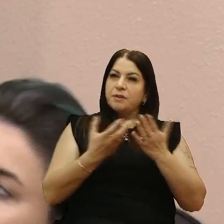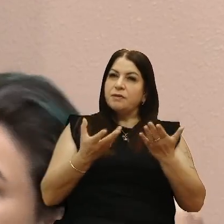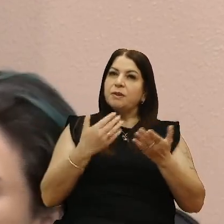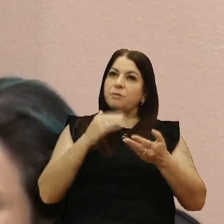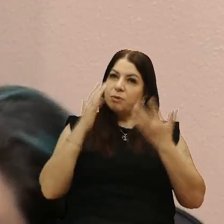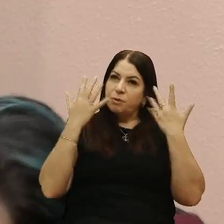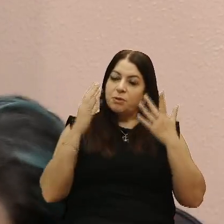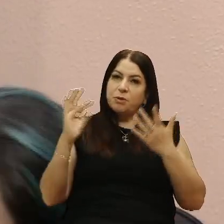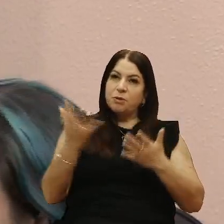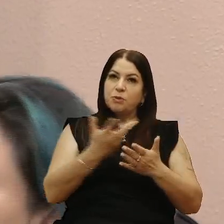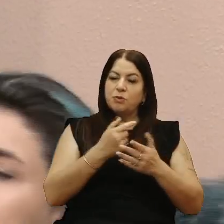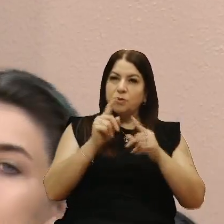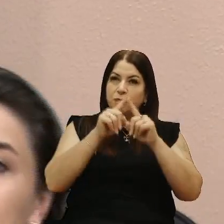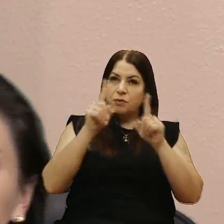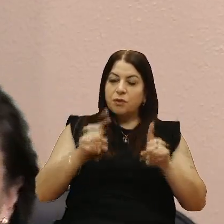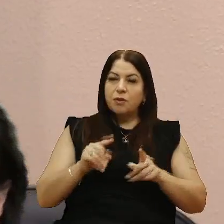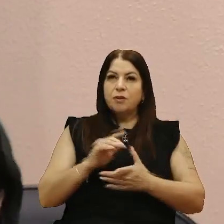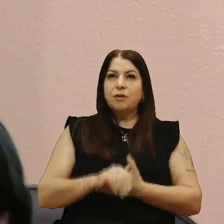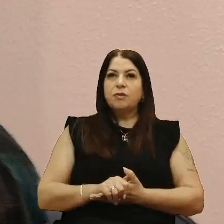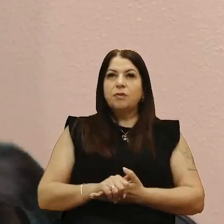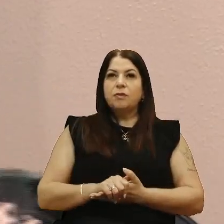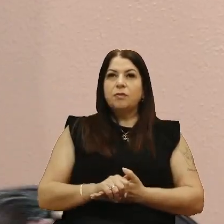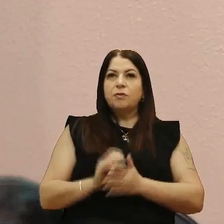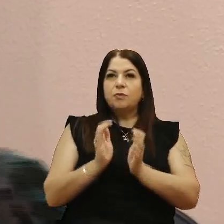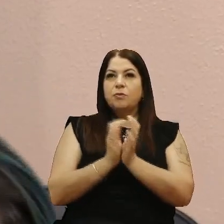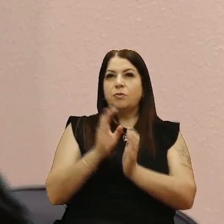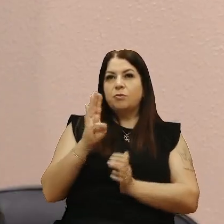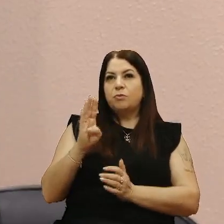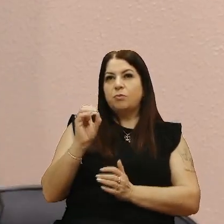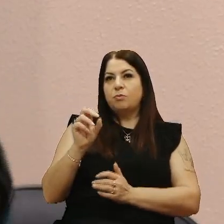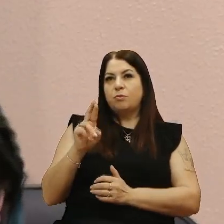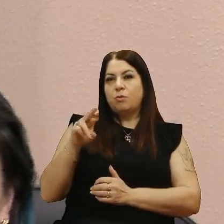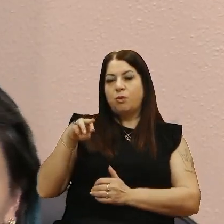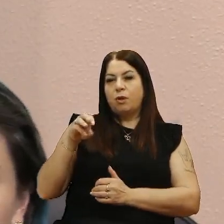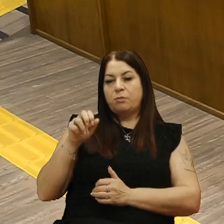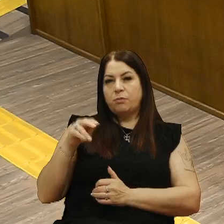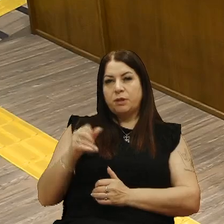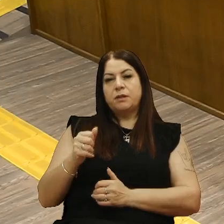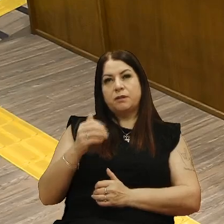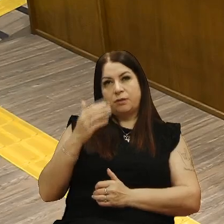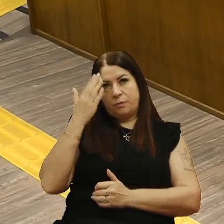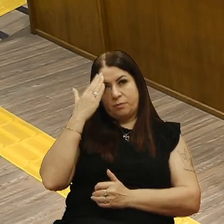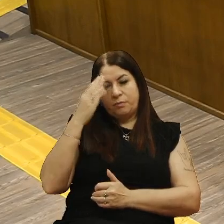meus parabéns a todos os colaboradores do Grupo Bormana. Seria isso, presidente.